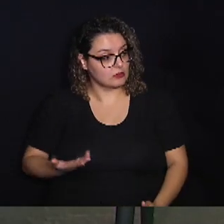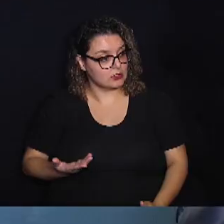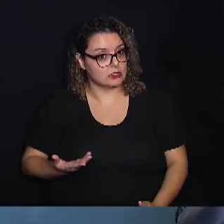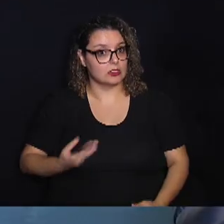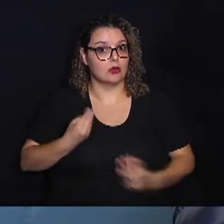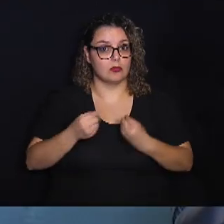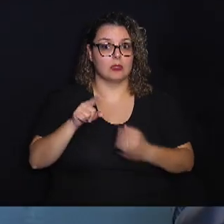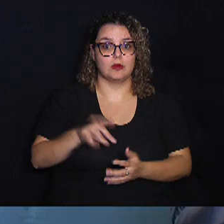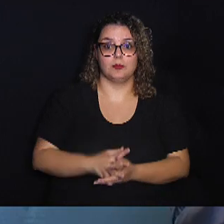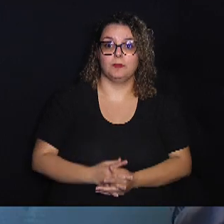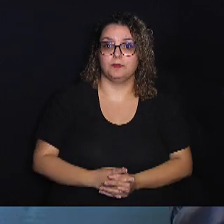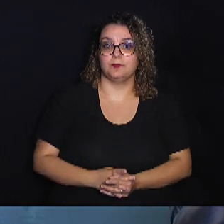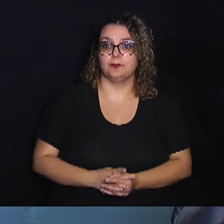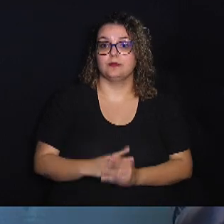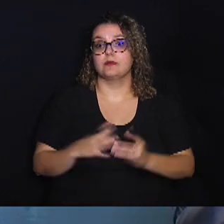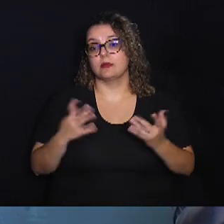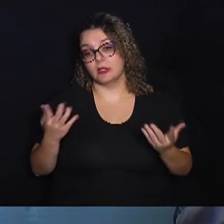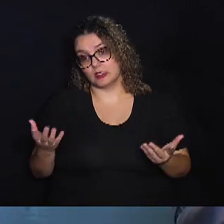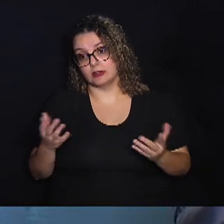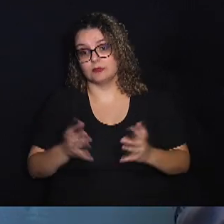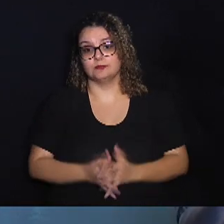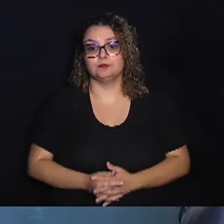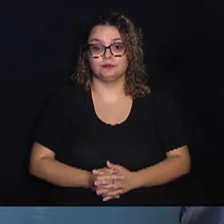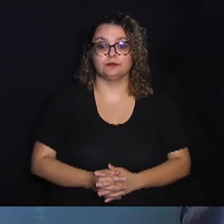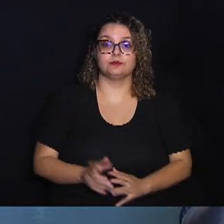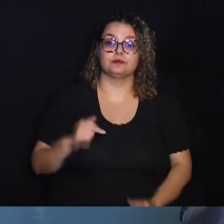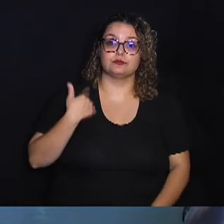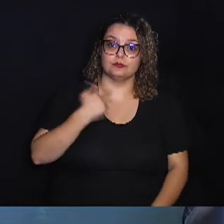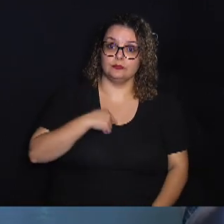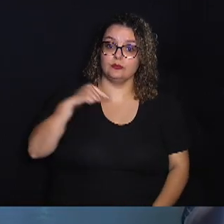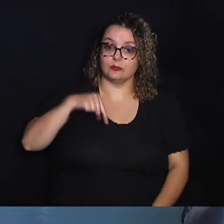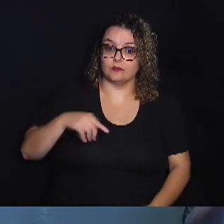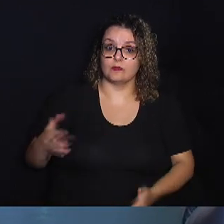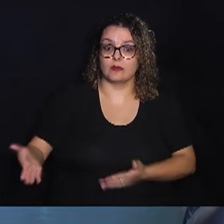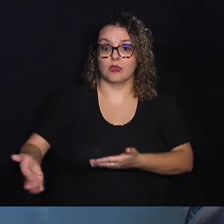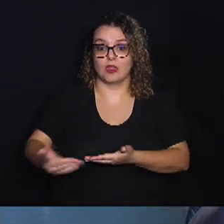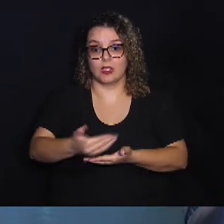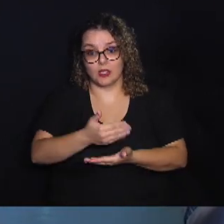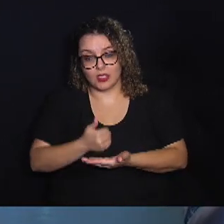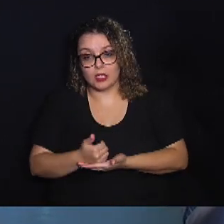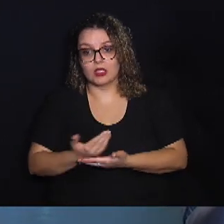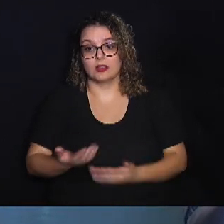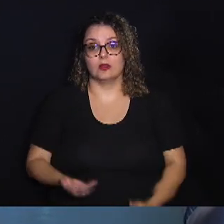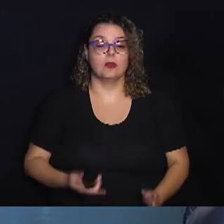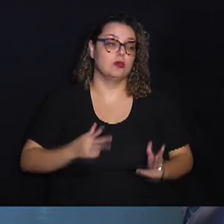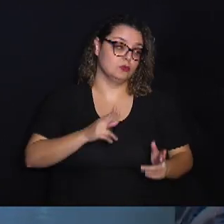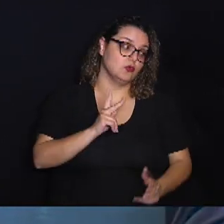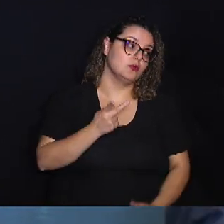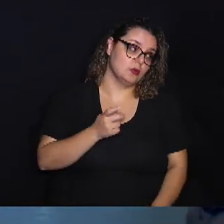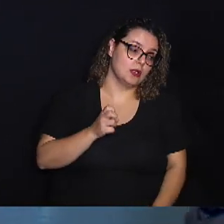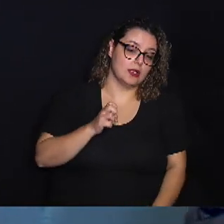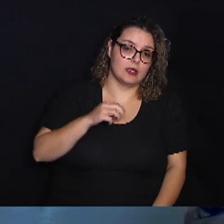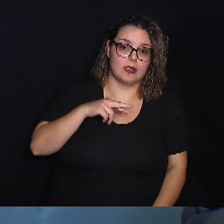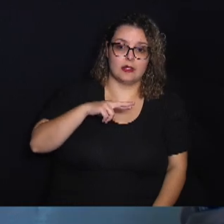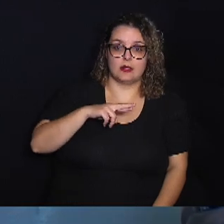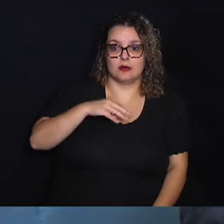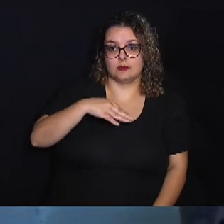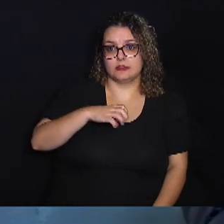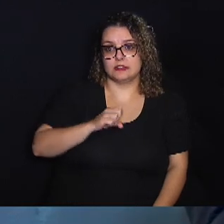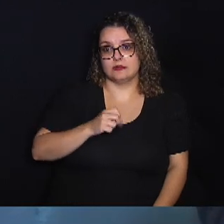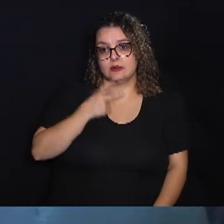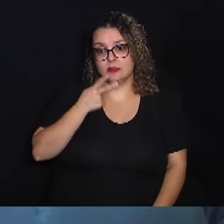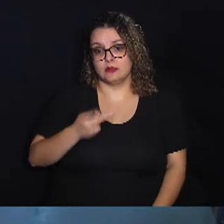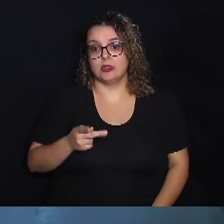Sim. Então, nós estamos aqui para acolher, como o Hermes falou, não só os usuários, como também as